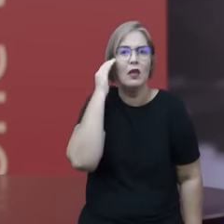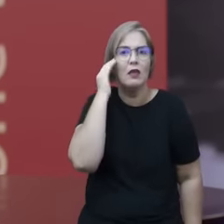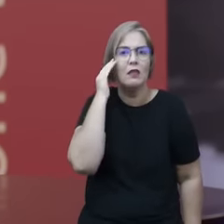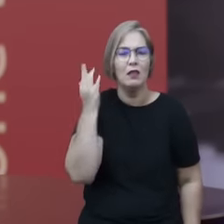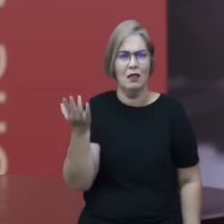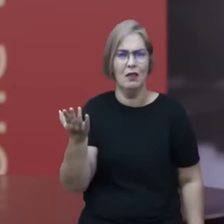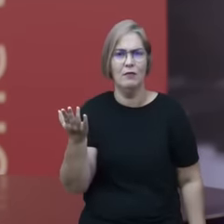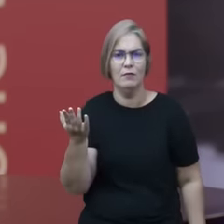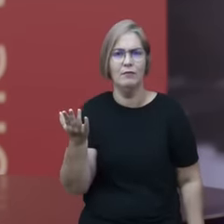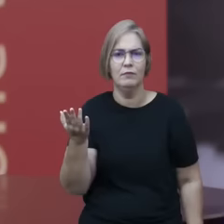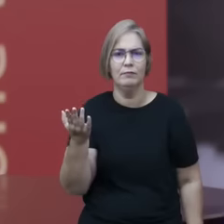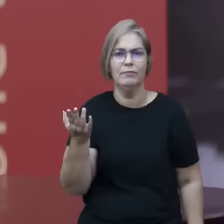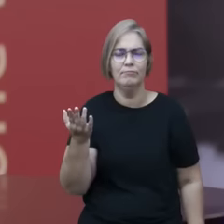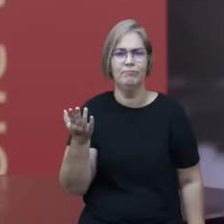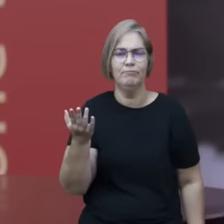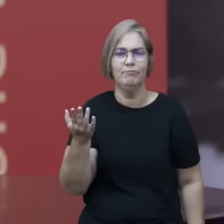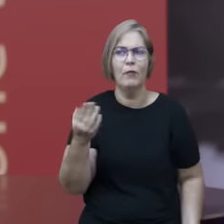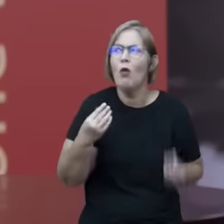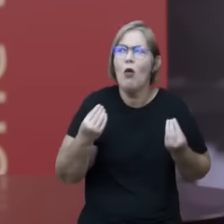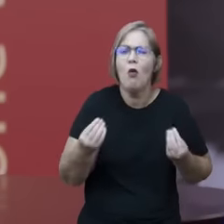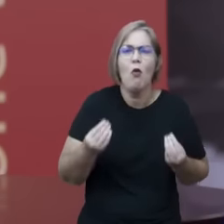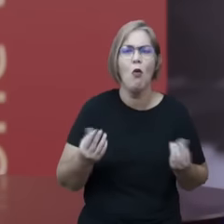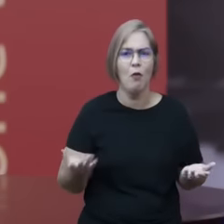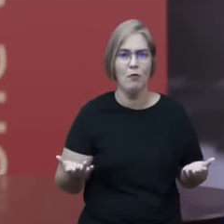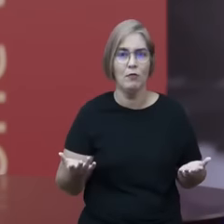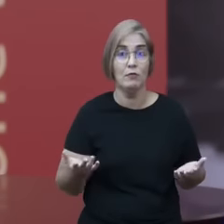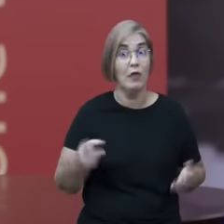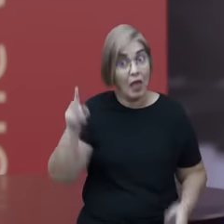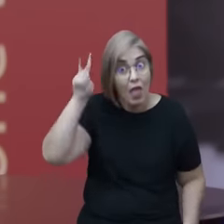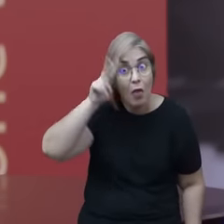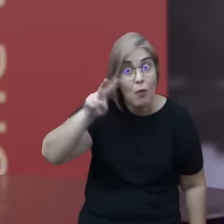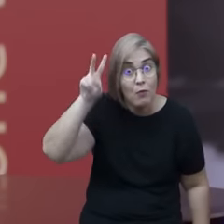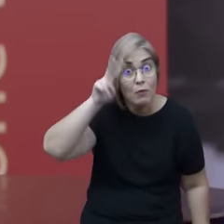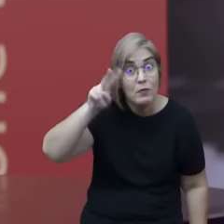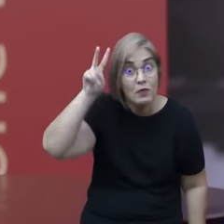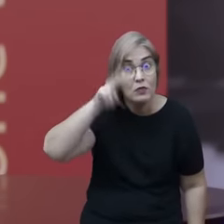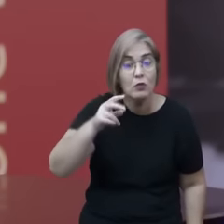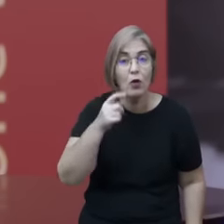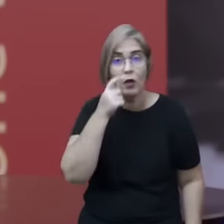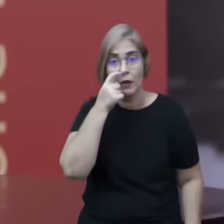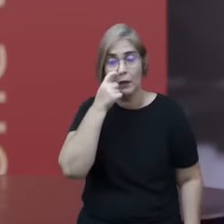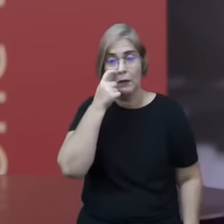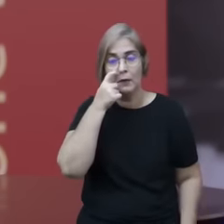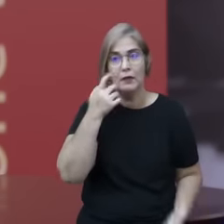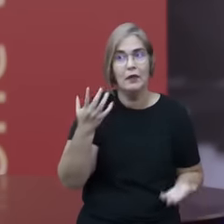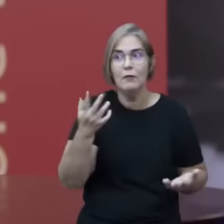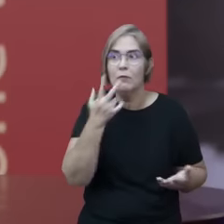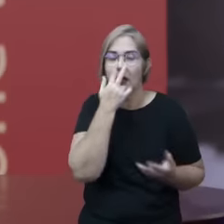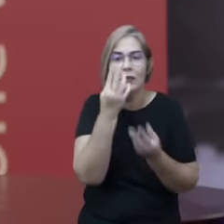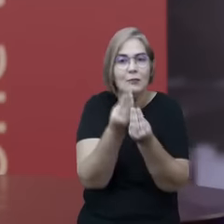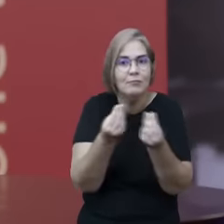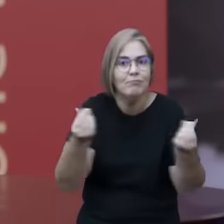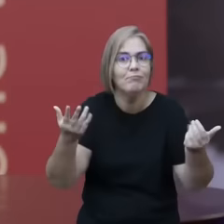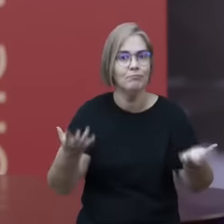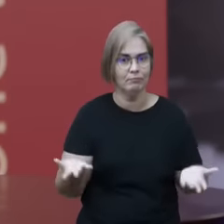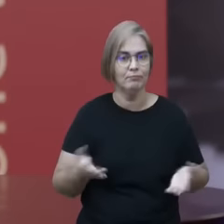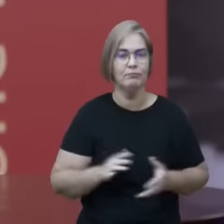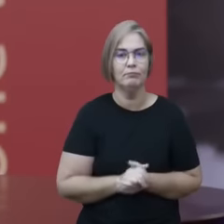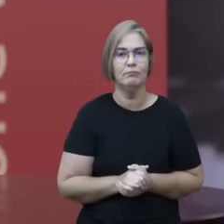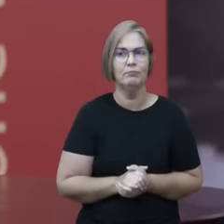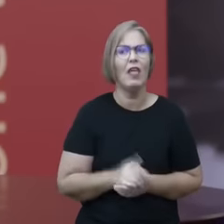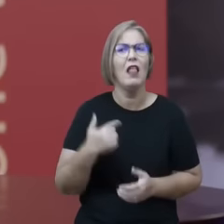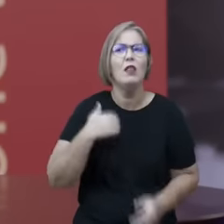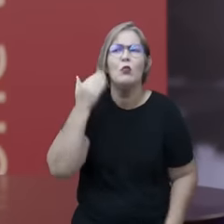essa essa ah essa história será uma das fontes também pro Cami, não é? Ah, ele não